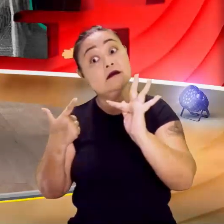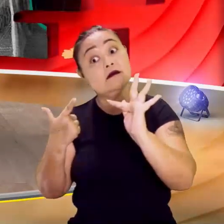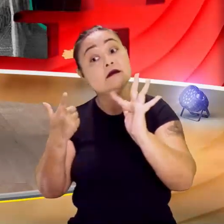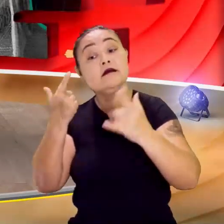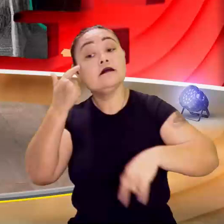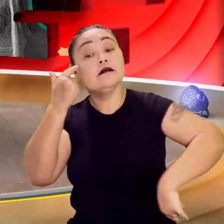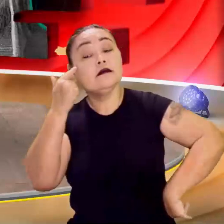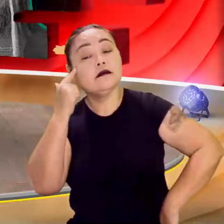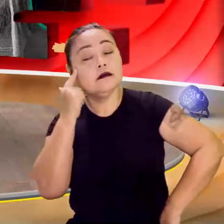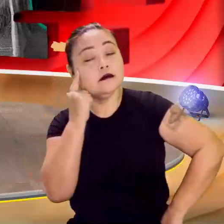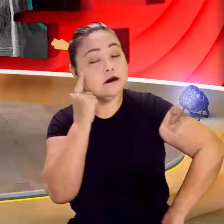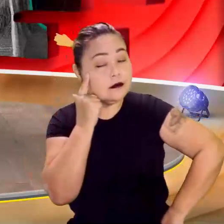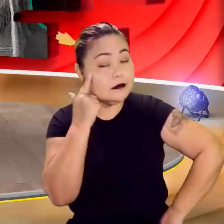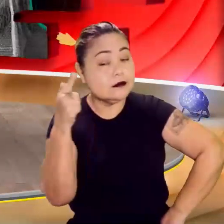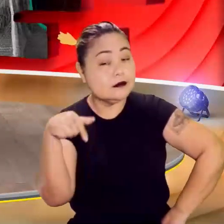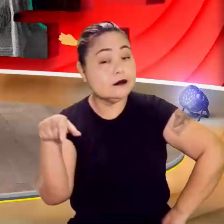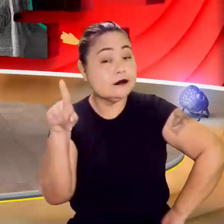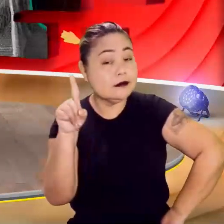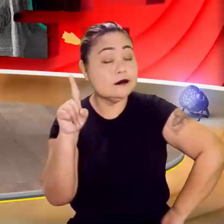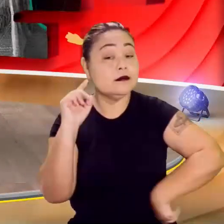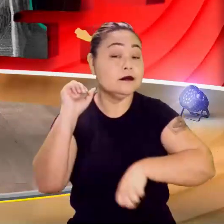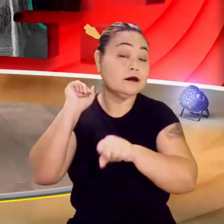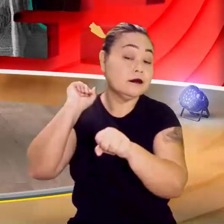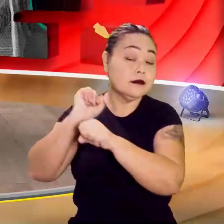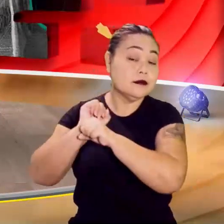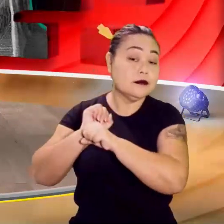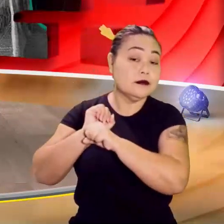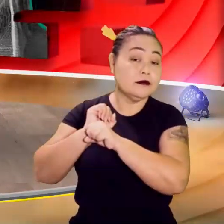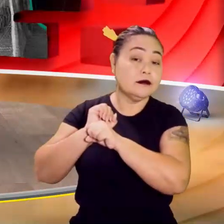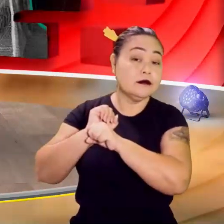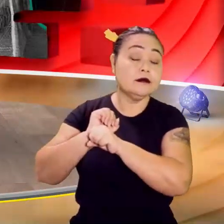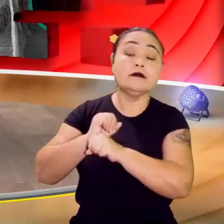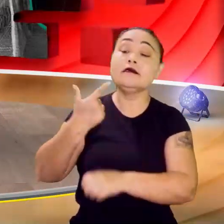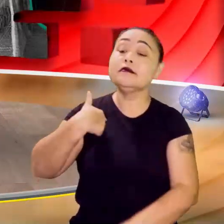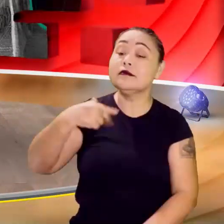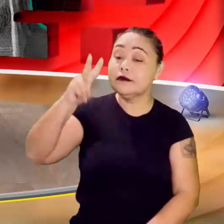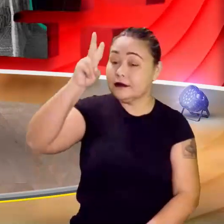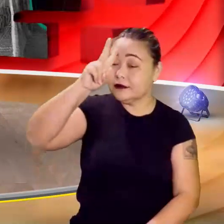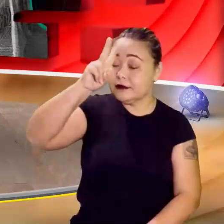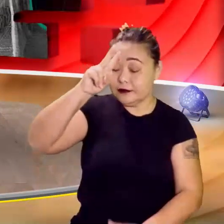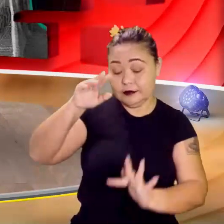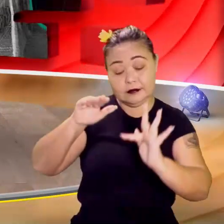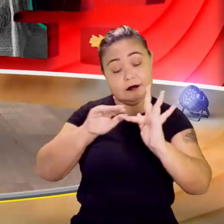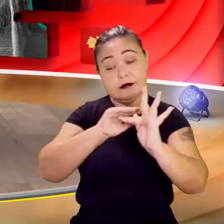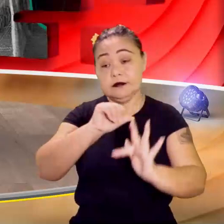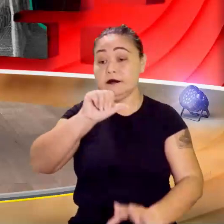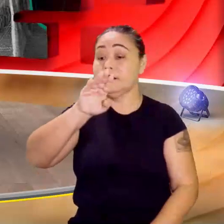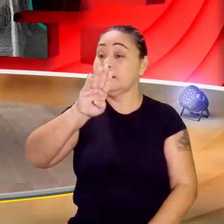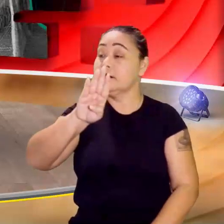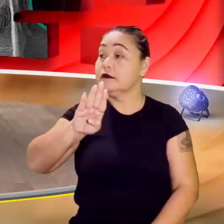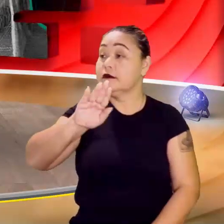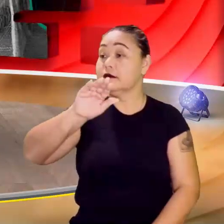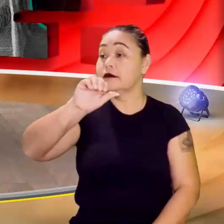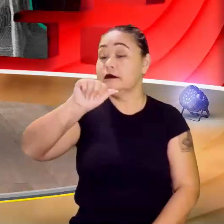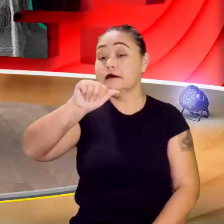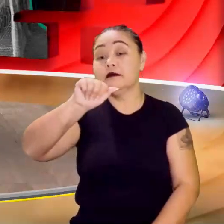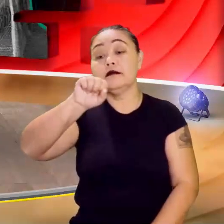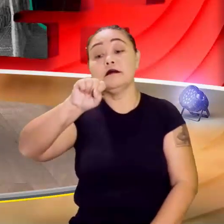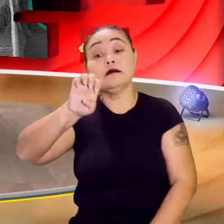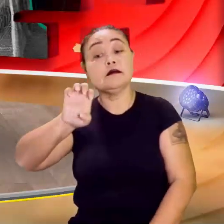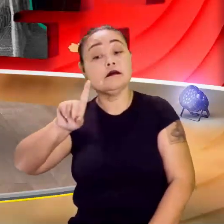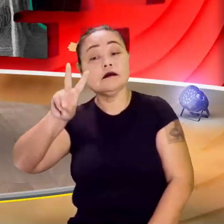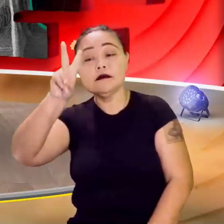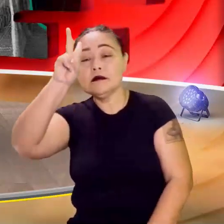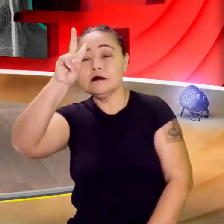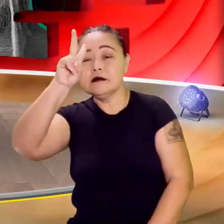Para e pensa. Pensando. Eu parei para pensar e lembrei da minha base, meio. E aí